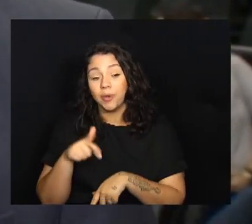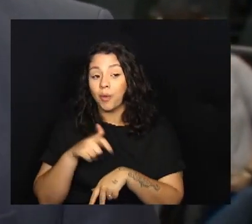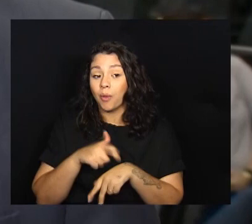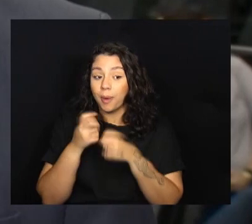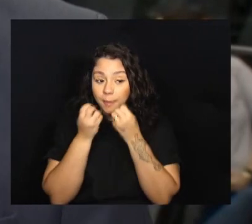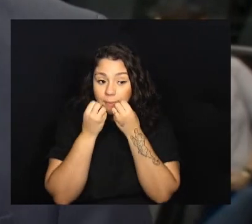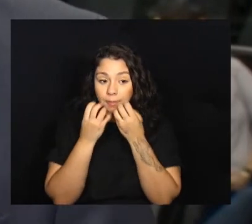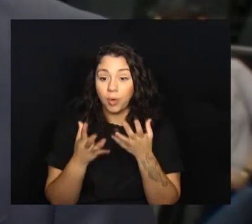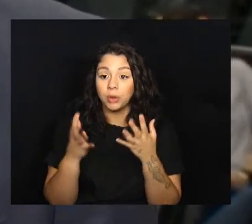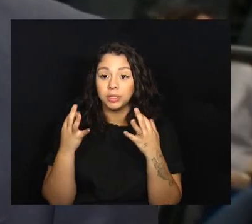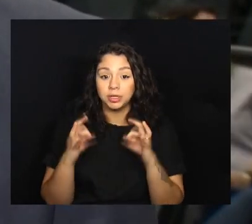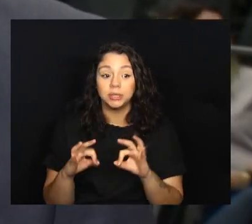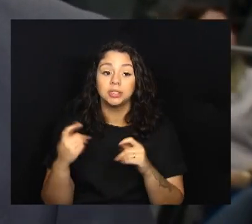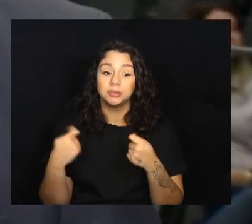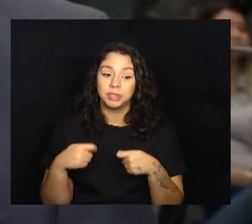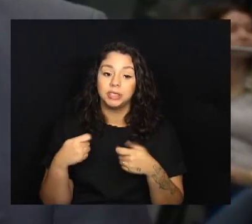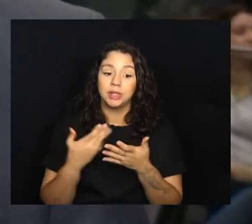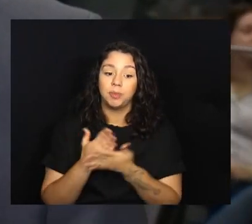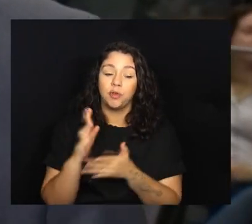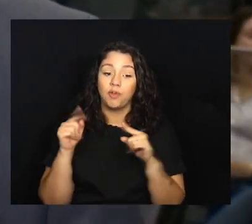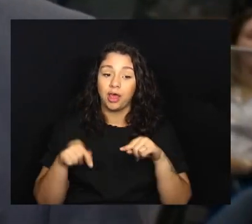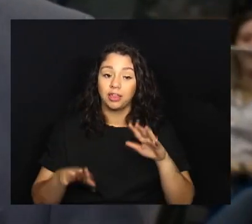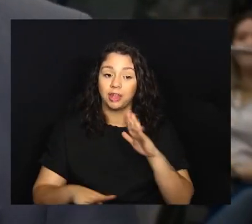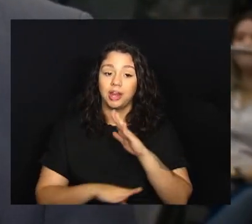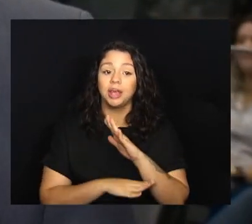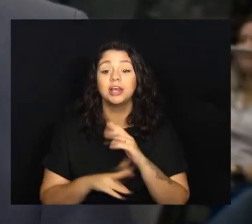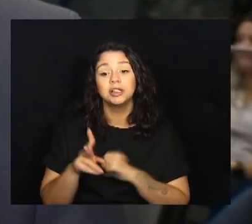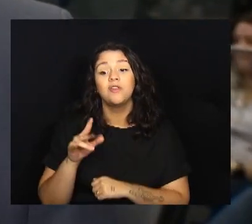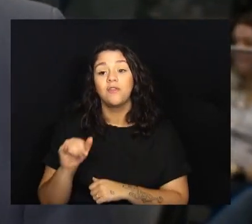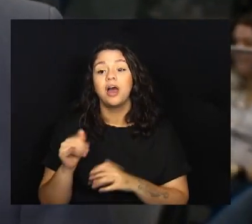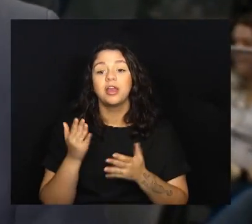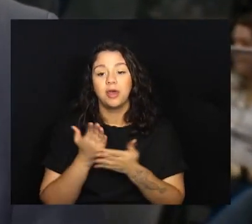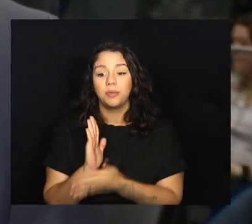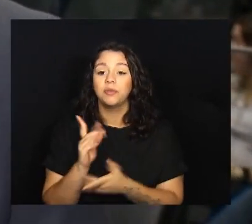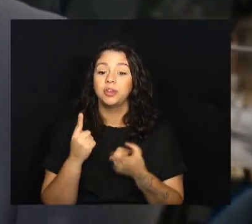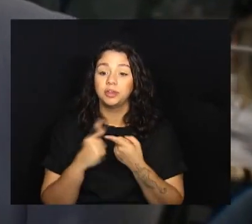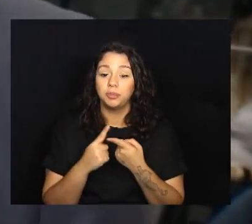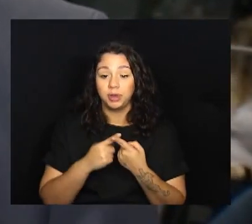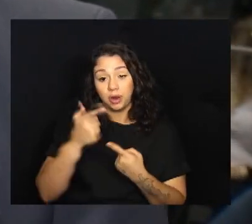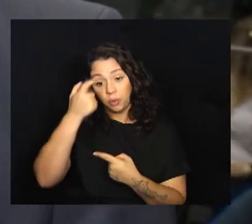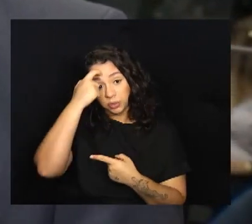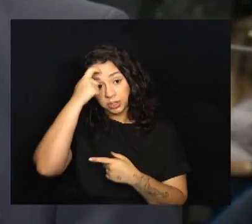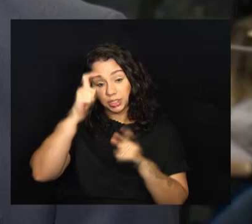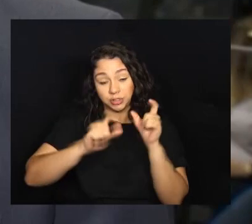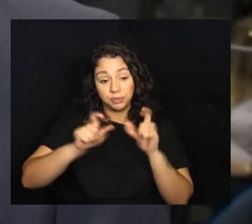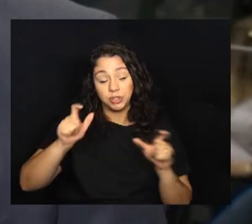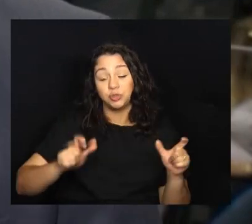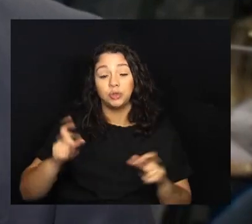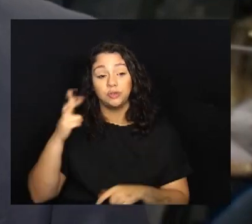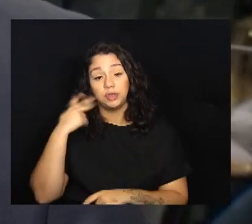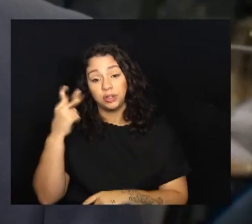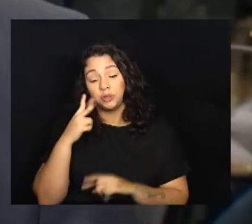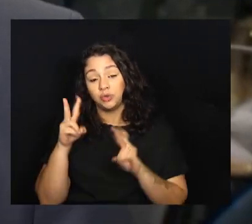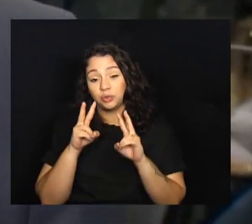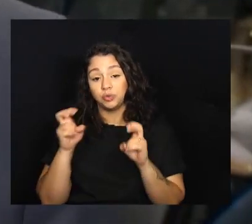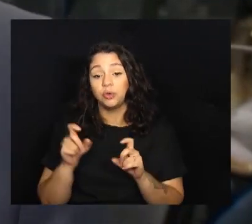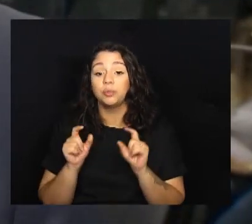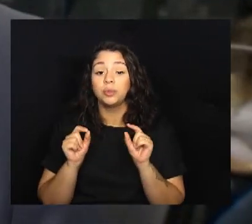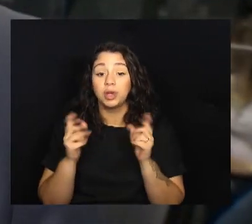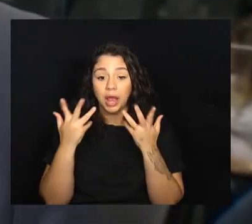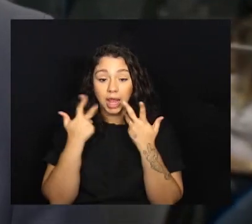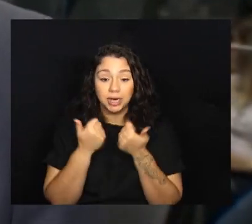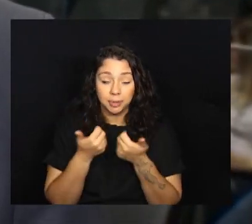com certeza tem que ser aprovado aqui nessa casa, vai ser aprovado, porque a consciência também dos vereadores em relação à causa animal